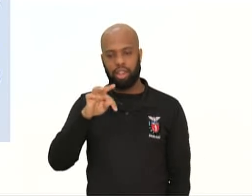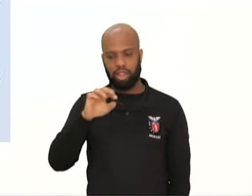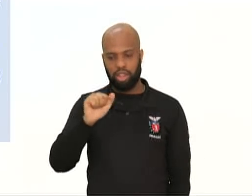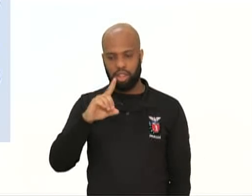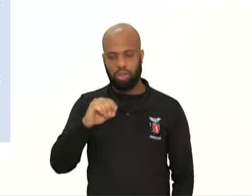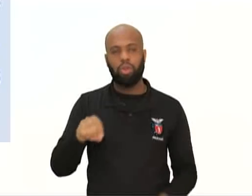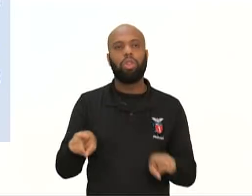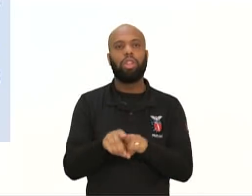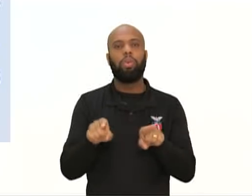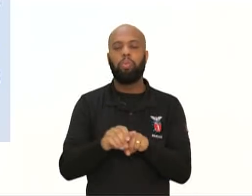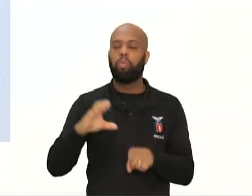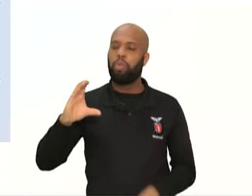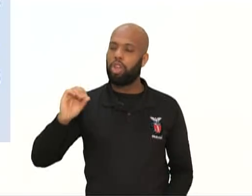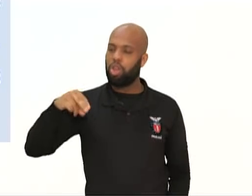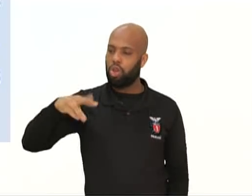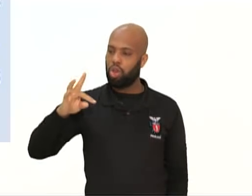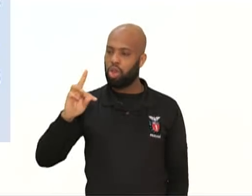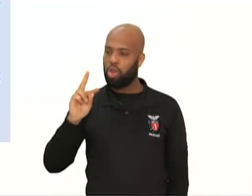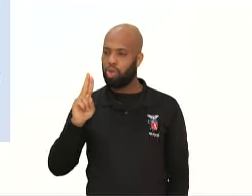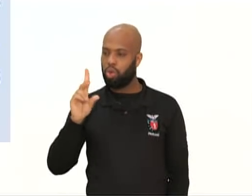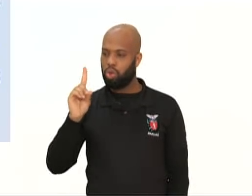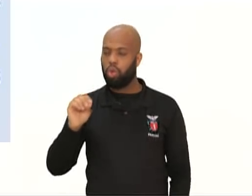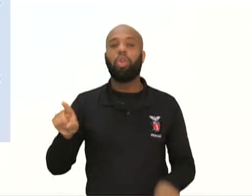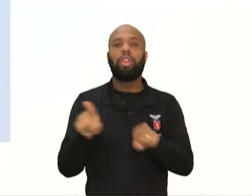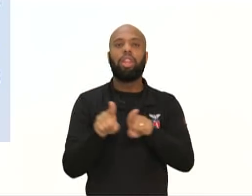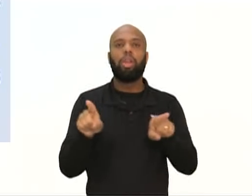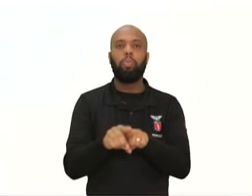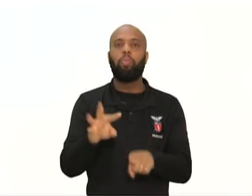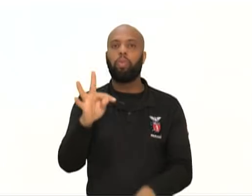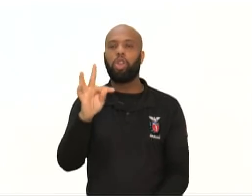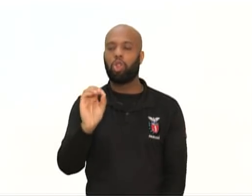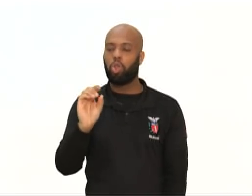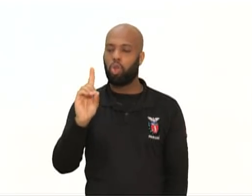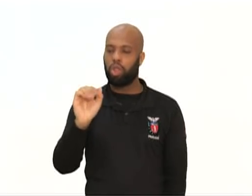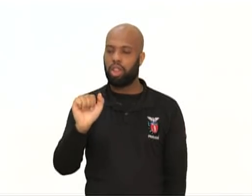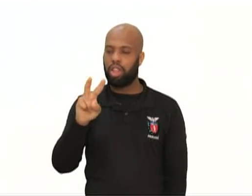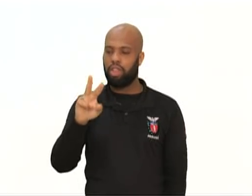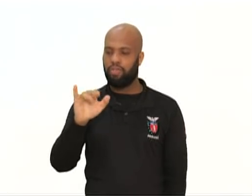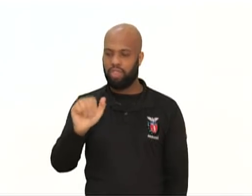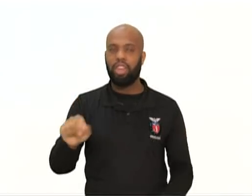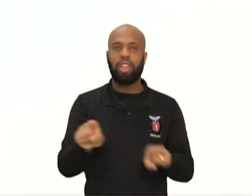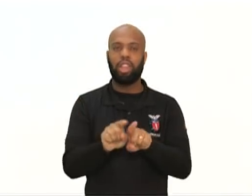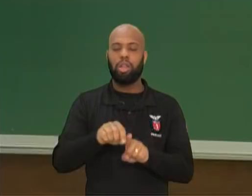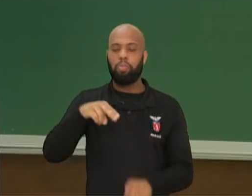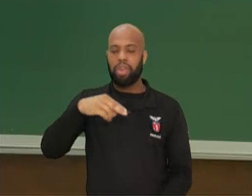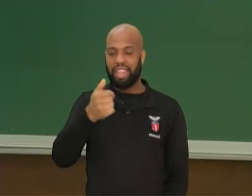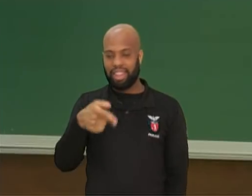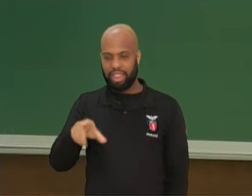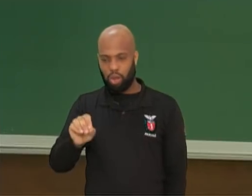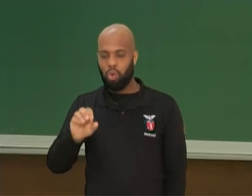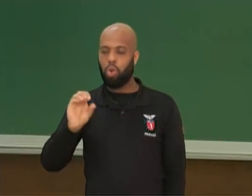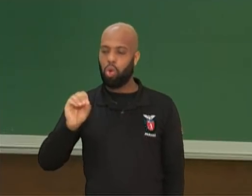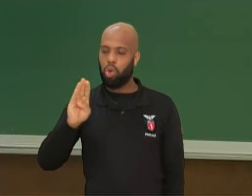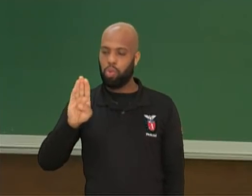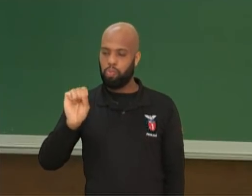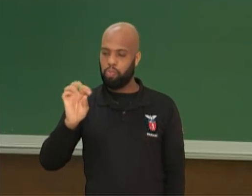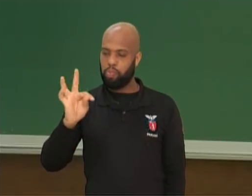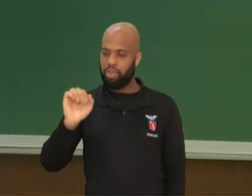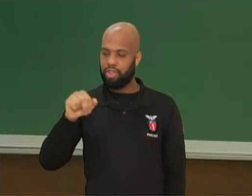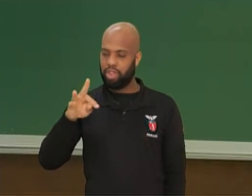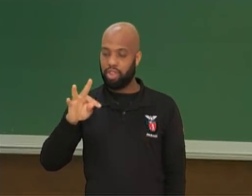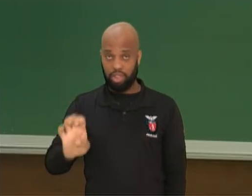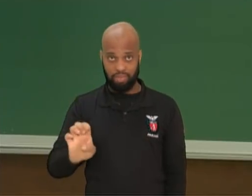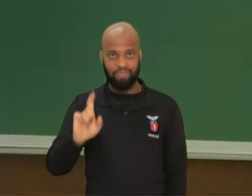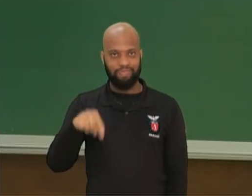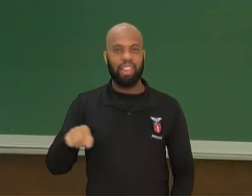o contudo, todavia e não obstante. A questão de número 1,